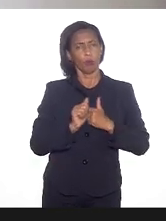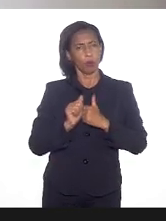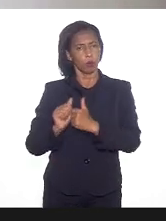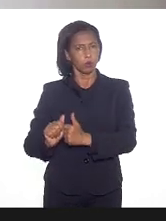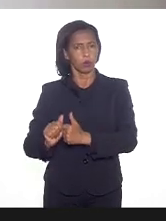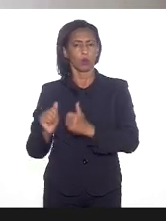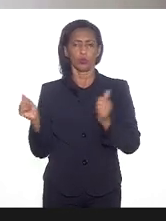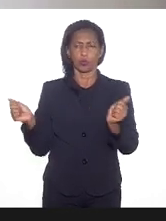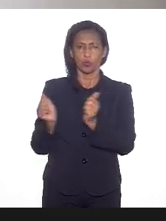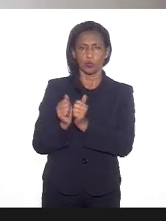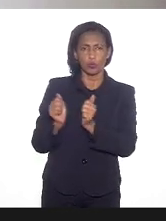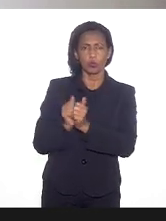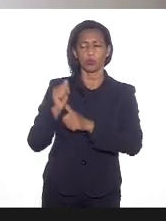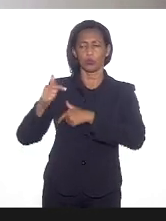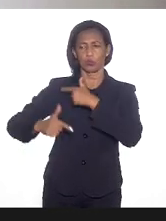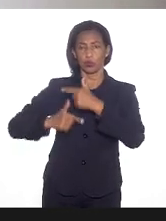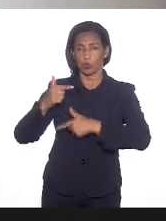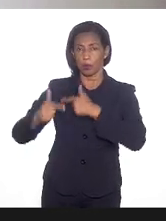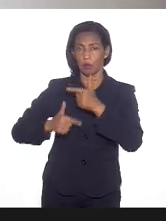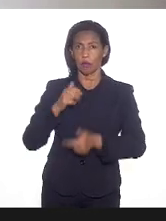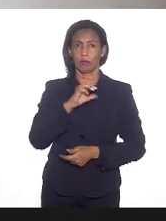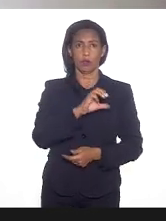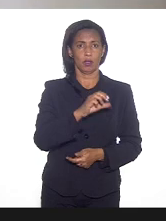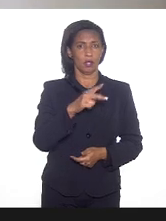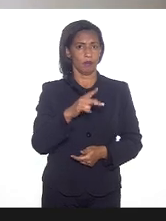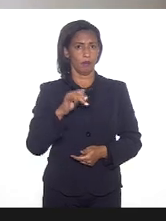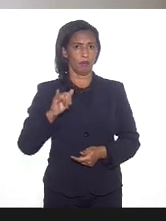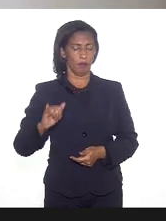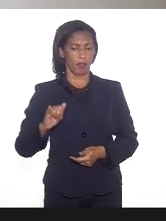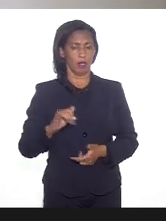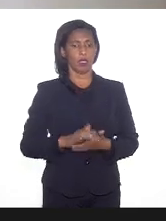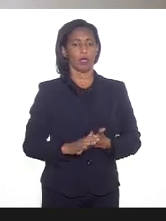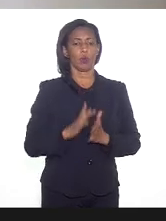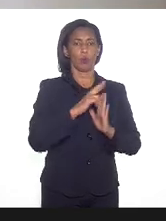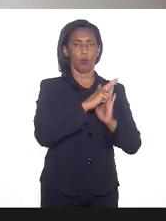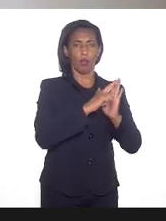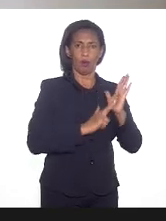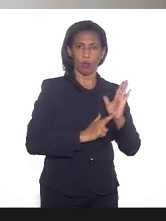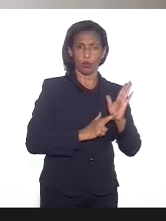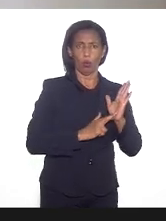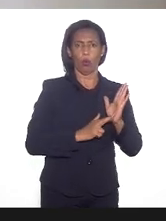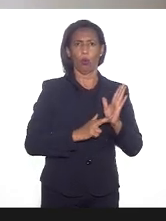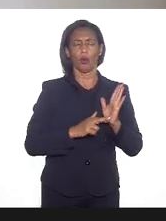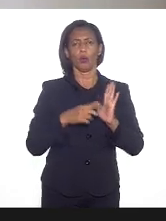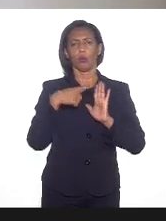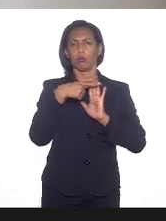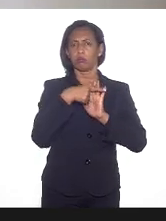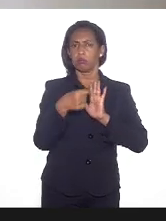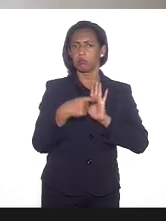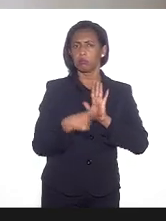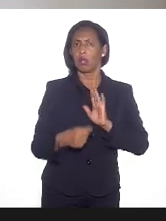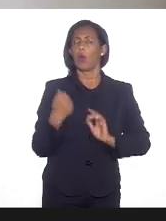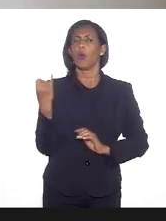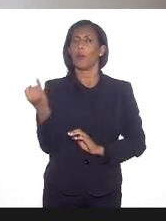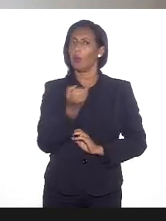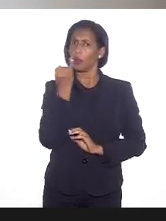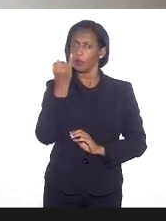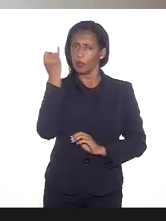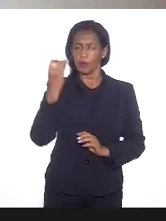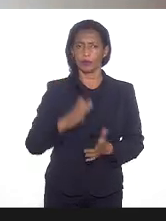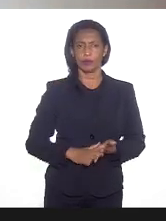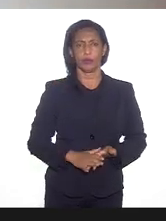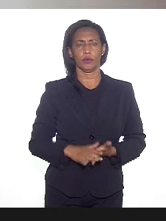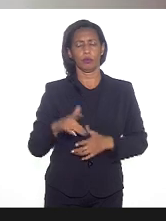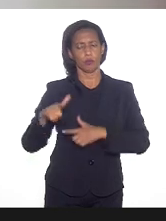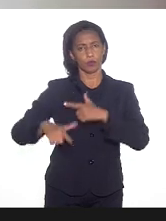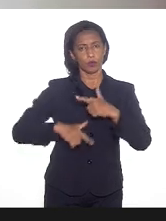muito ativo dos trabalhos da nossa CPI, nos municiando com relatórios, com observações, sempre muito relevantes.